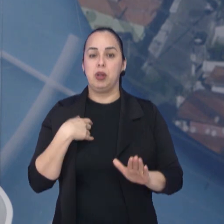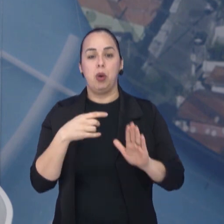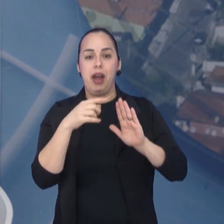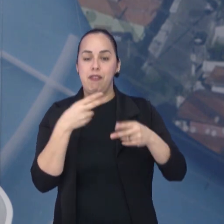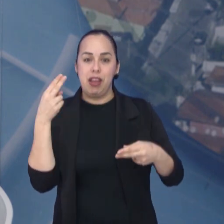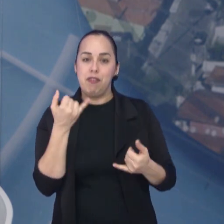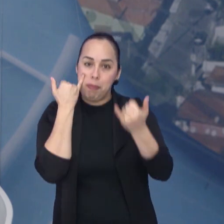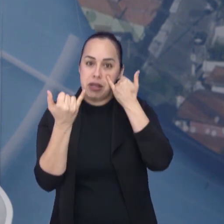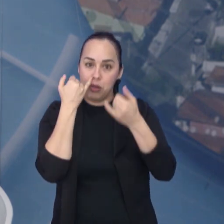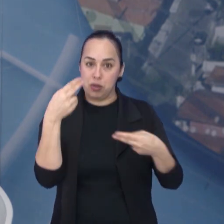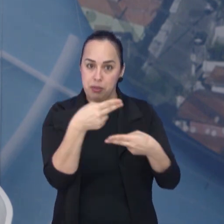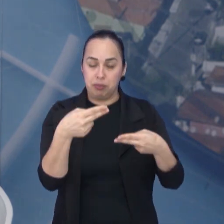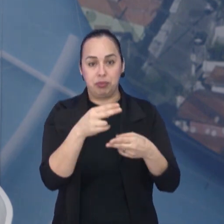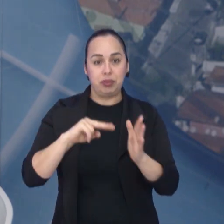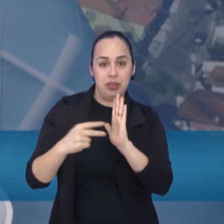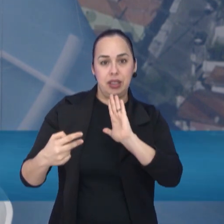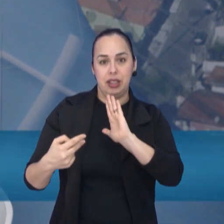Sebrae, uma alta de